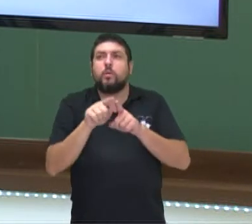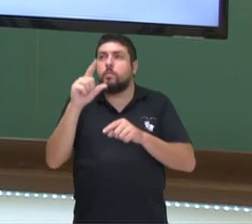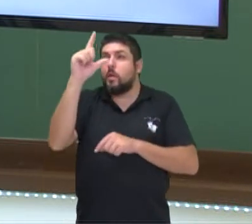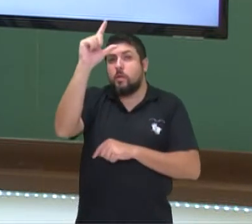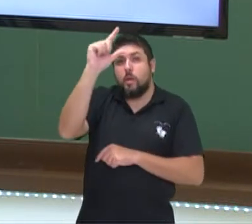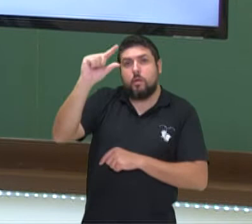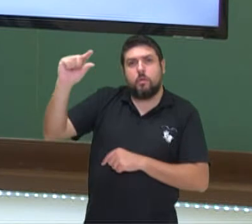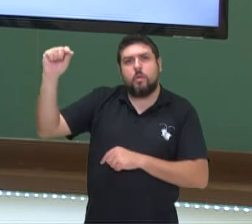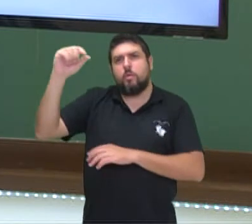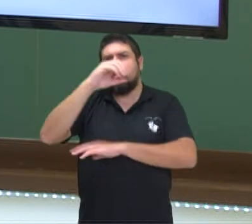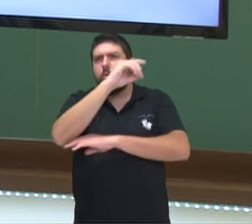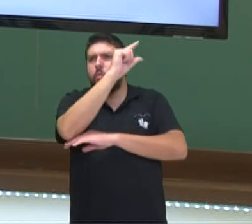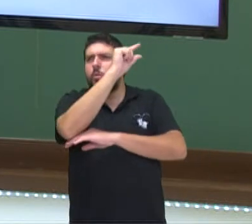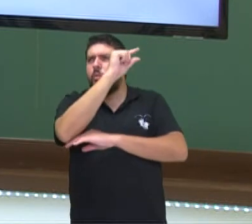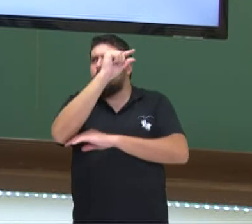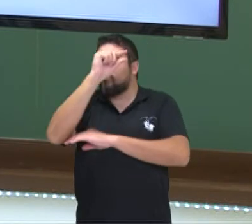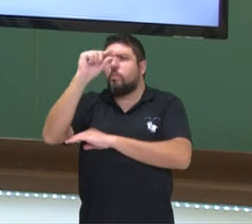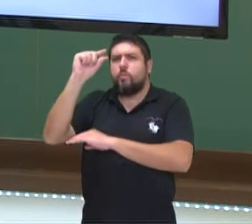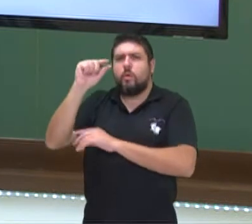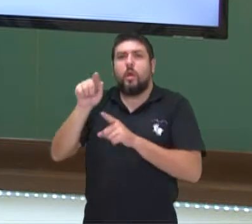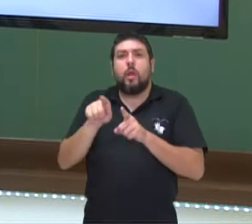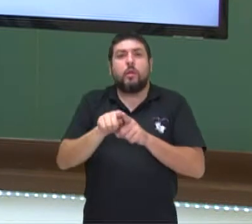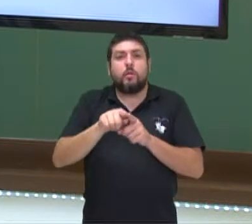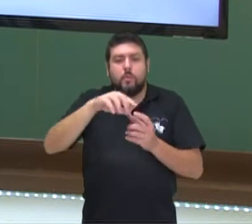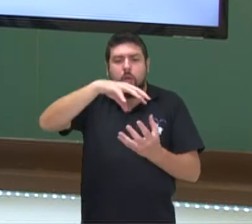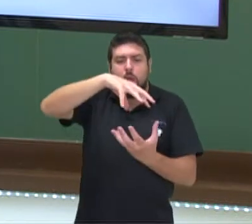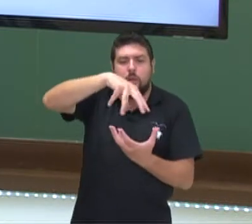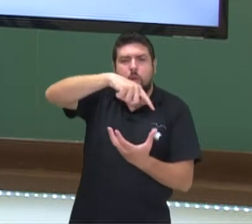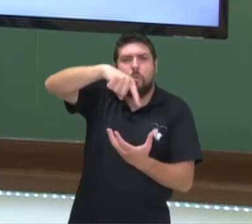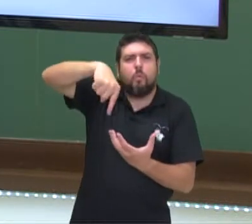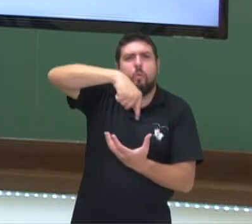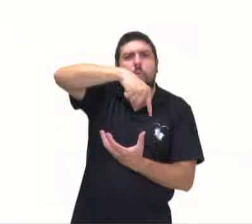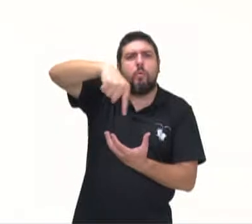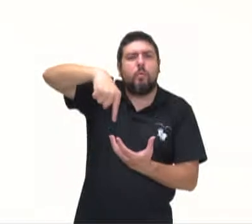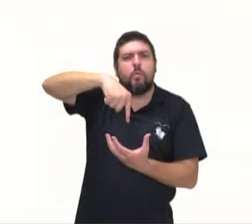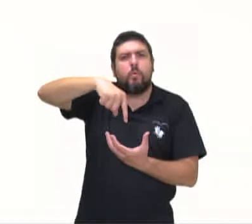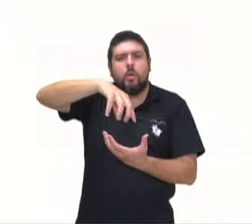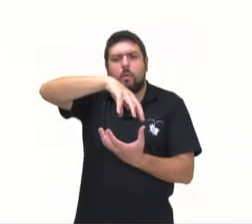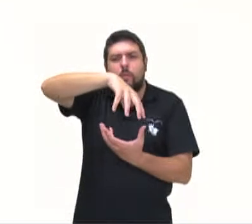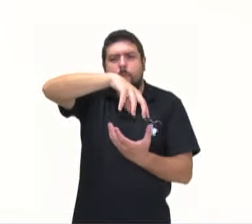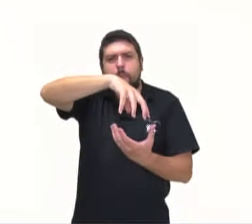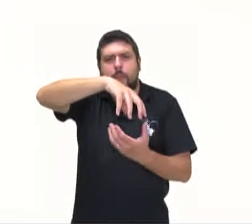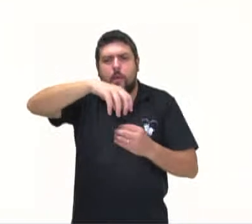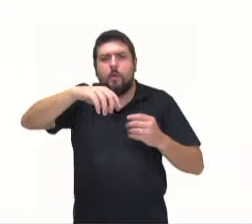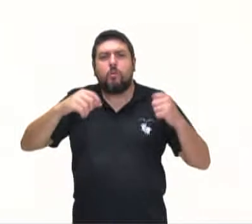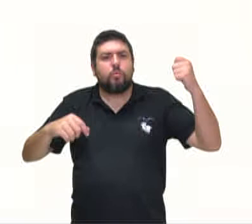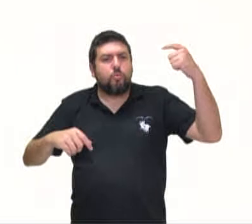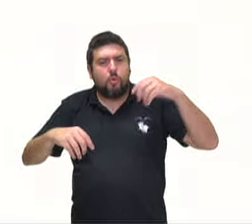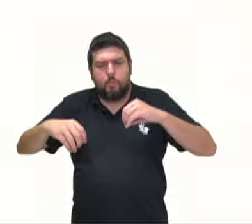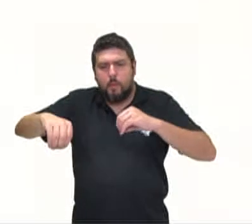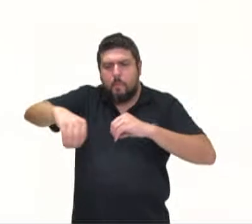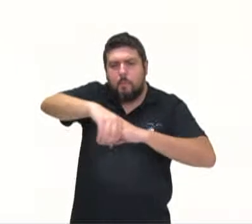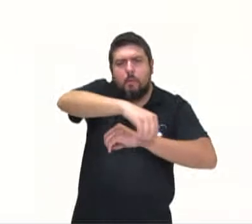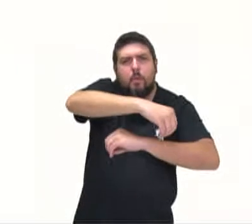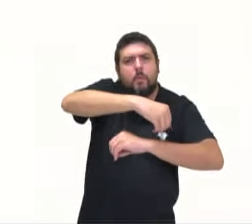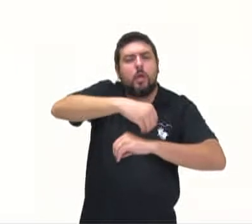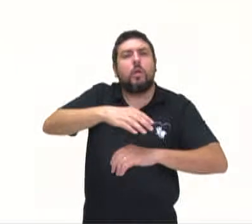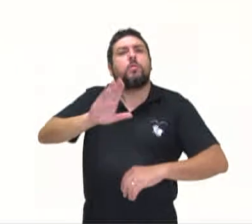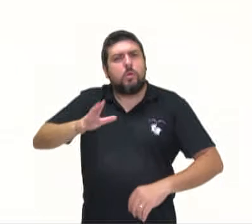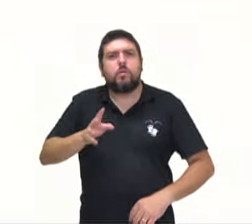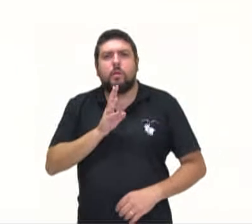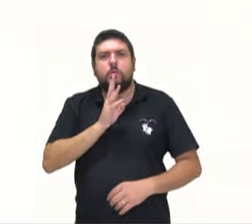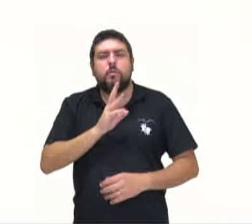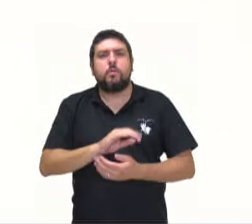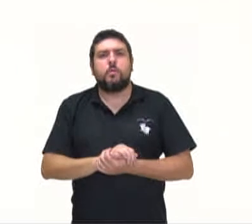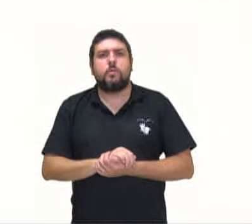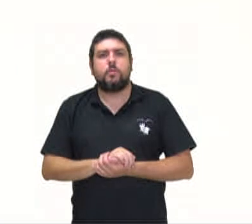translação, movimento de rotação, eles conheciam. Aqui uma construção conhecida como Templo do Sol, que